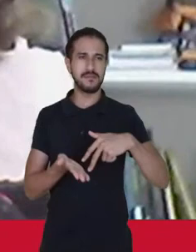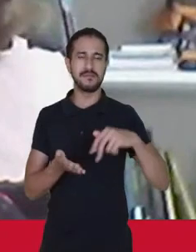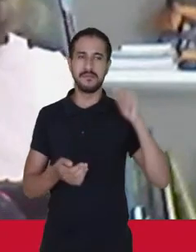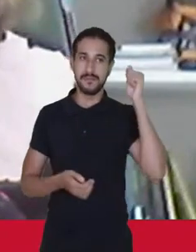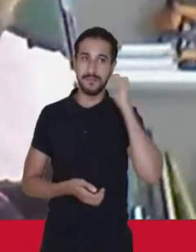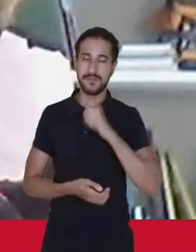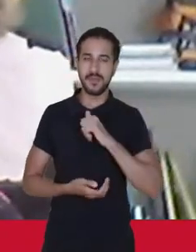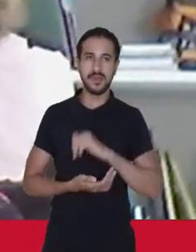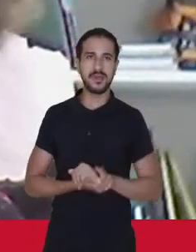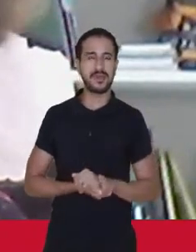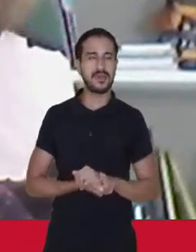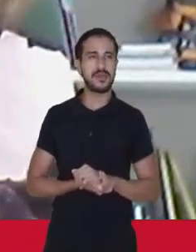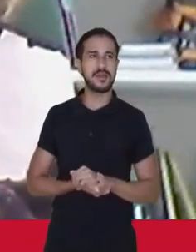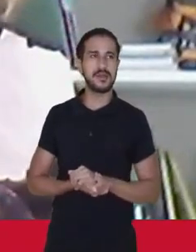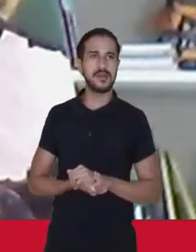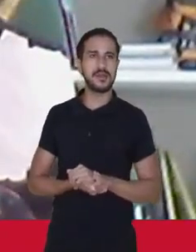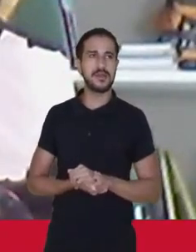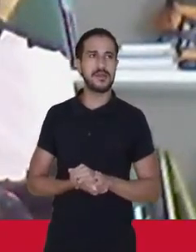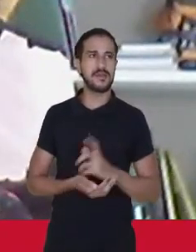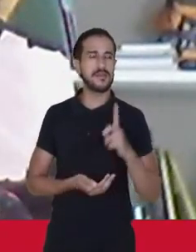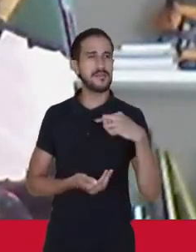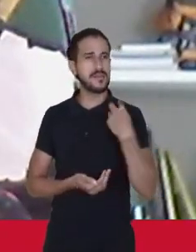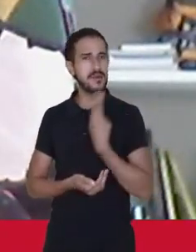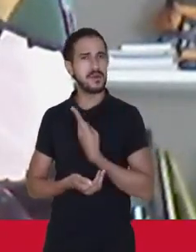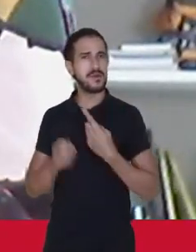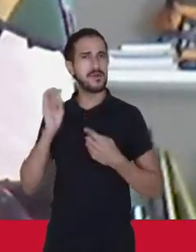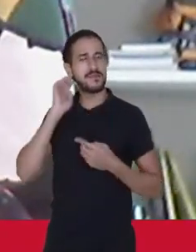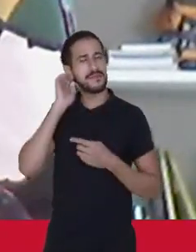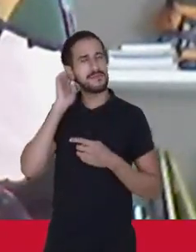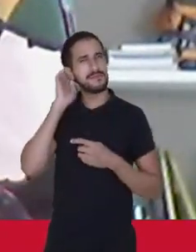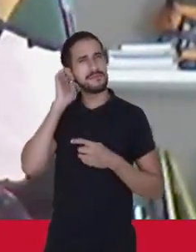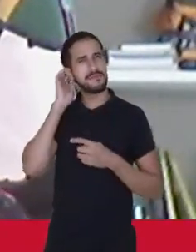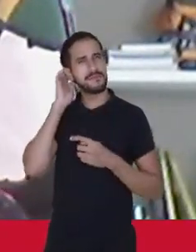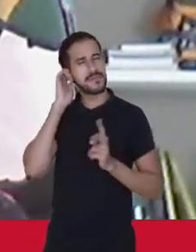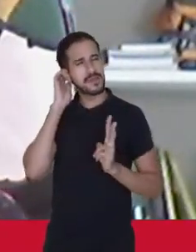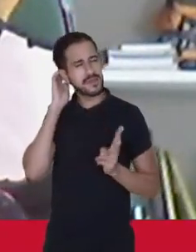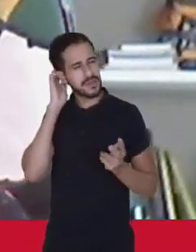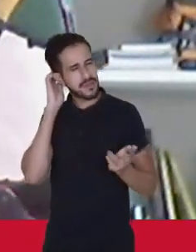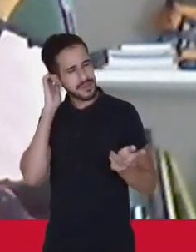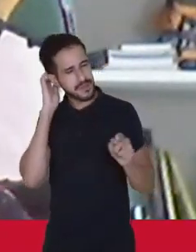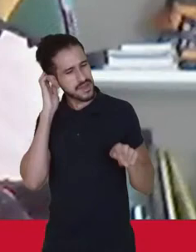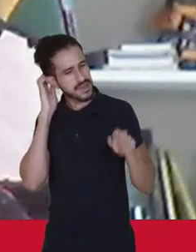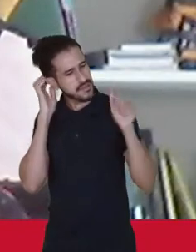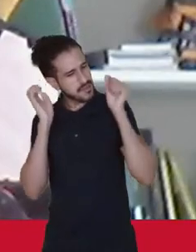mulheres, que é o seguinte: a gente olha sempre para as mulheres,